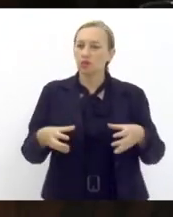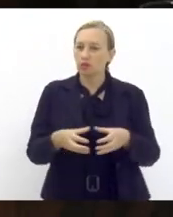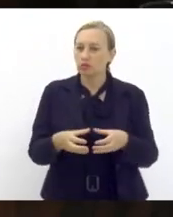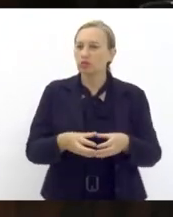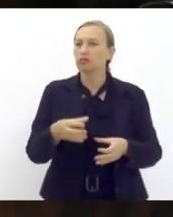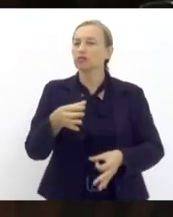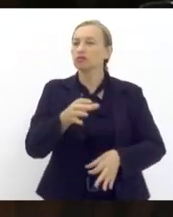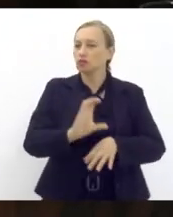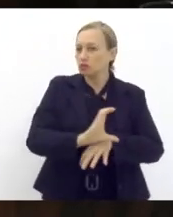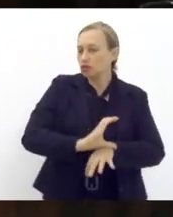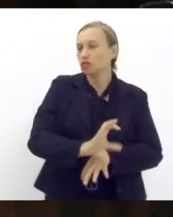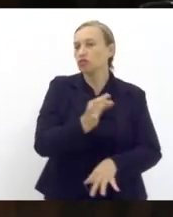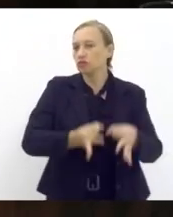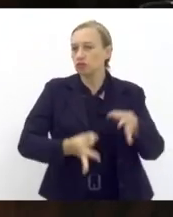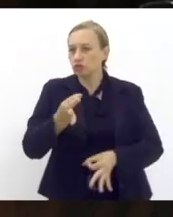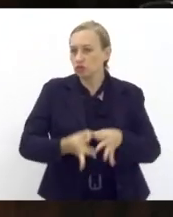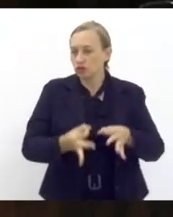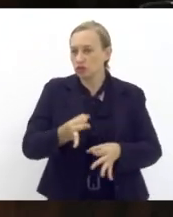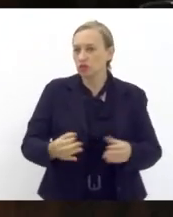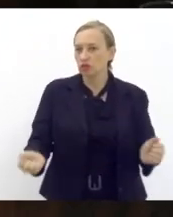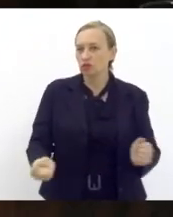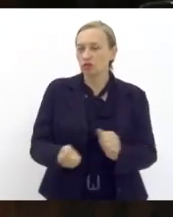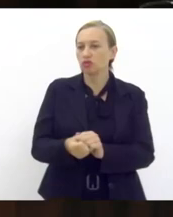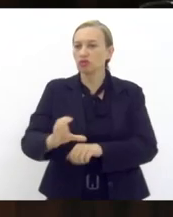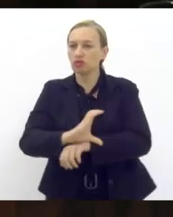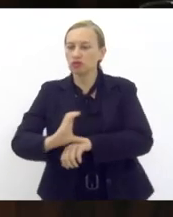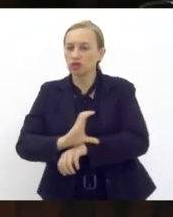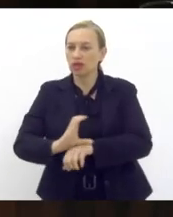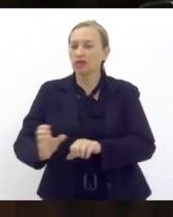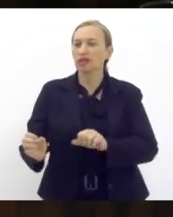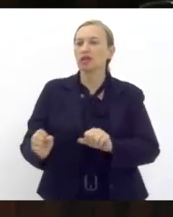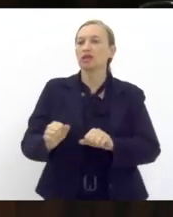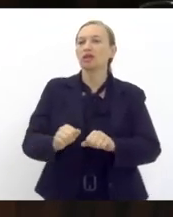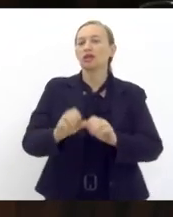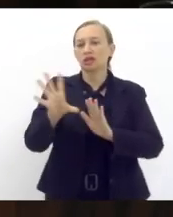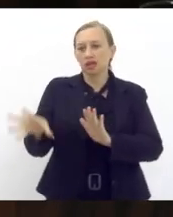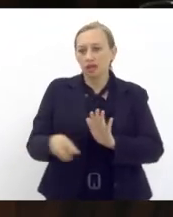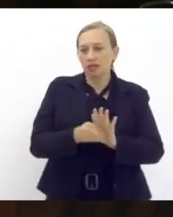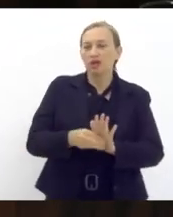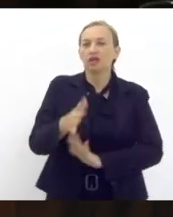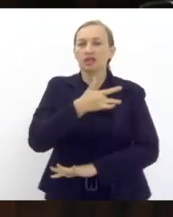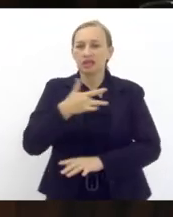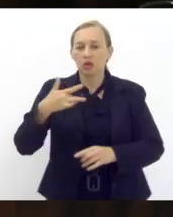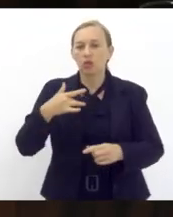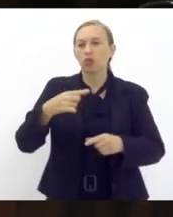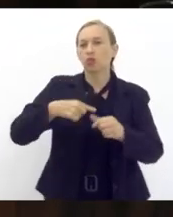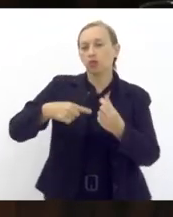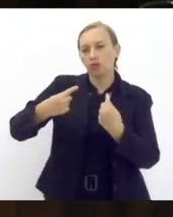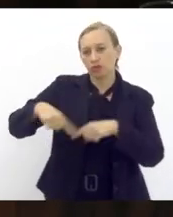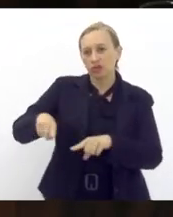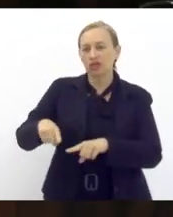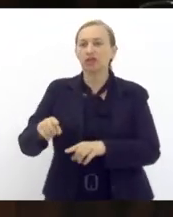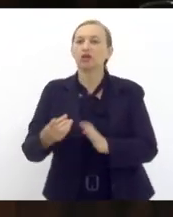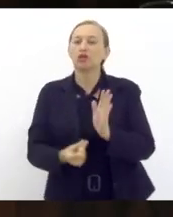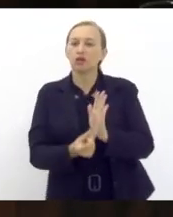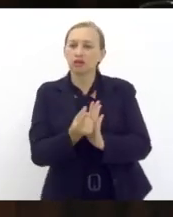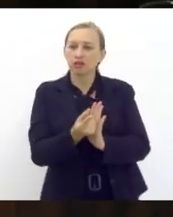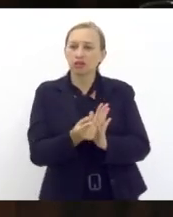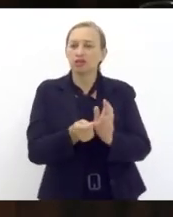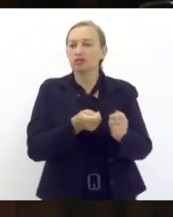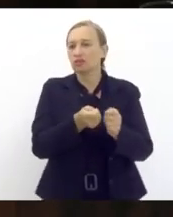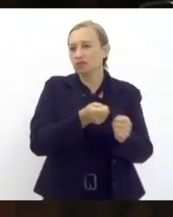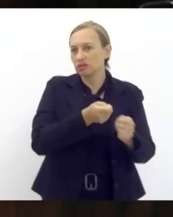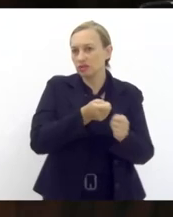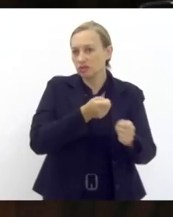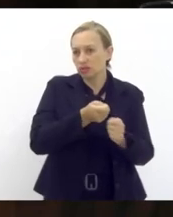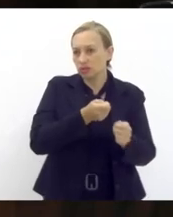de Constituição e Justiça pela constitucionalidade com emenda. De saúde, contrário. De orçamento e finanças,